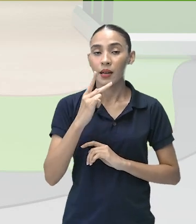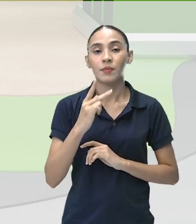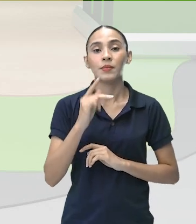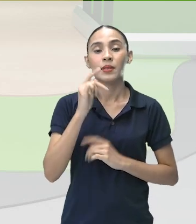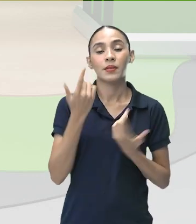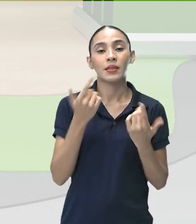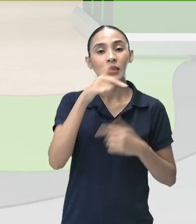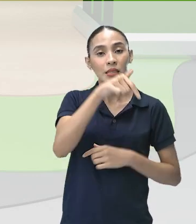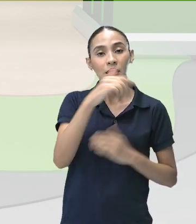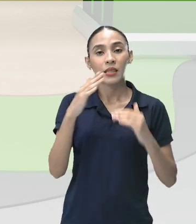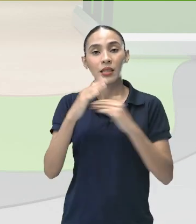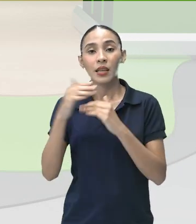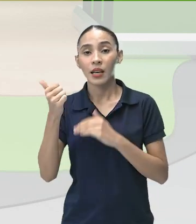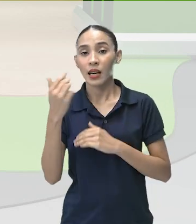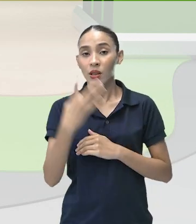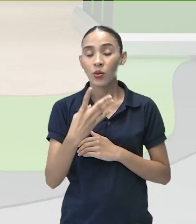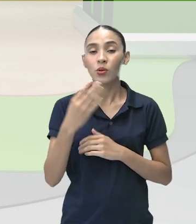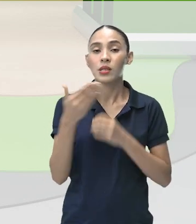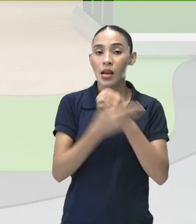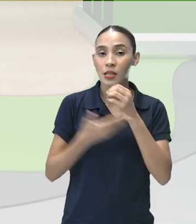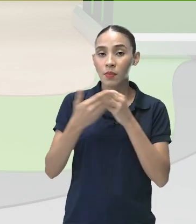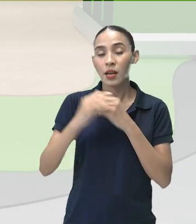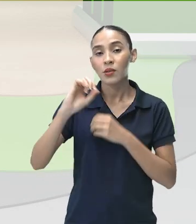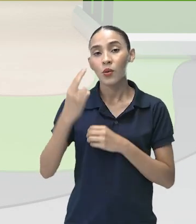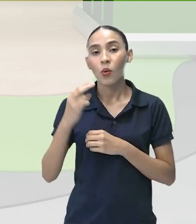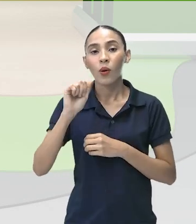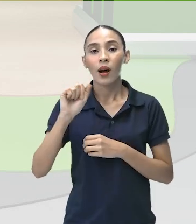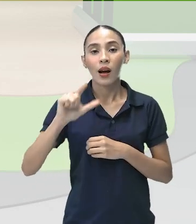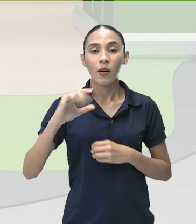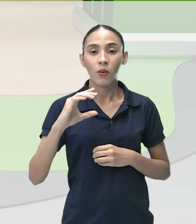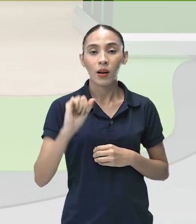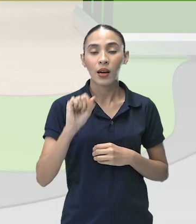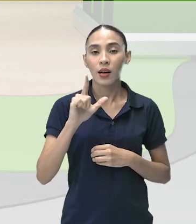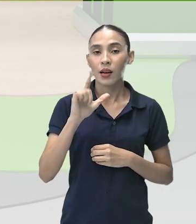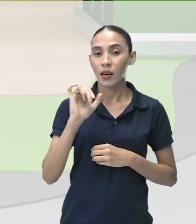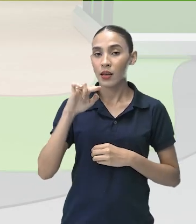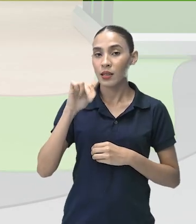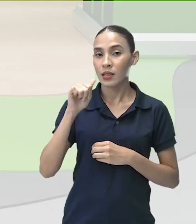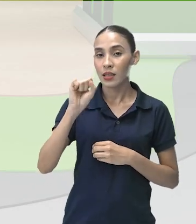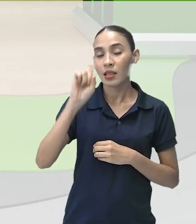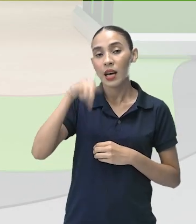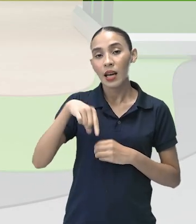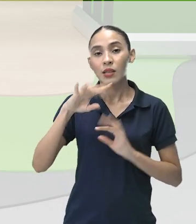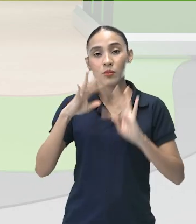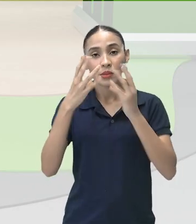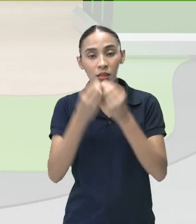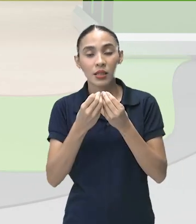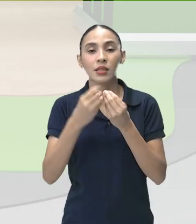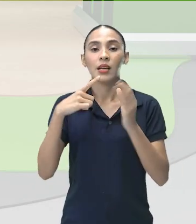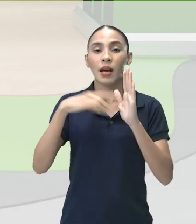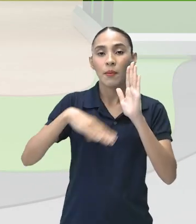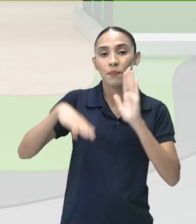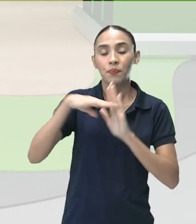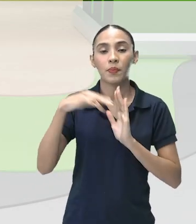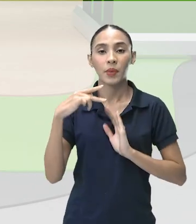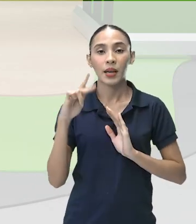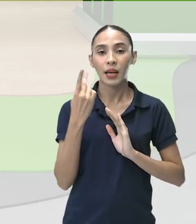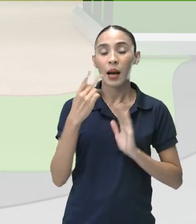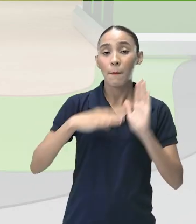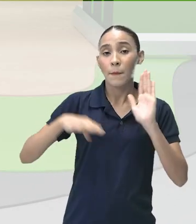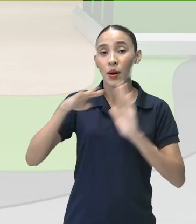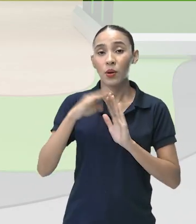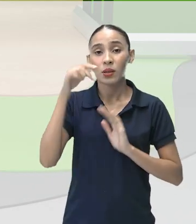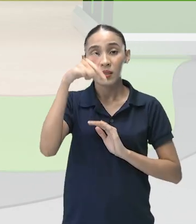de 0 a 14. As bases, ou também chamadas de alcalinas, são as substâncias que apresentam pH maior que